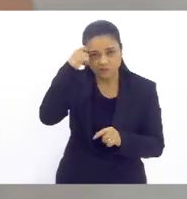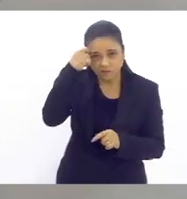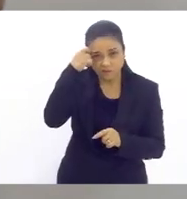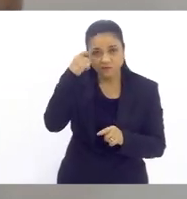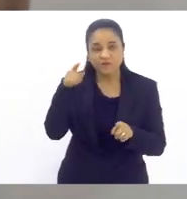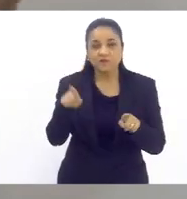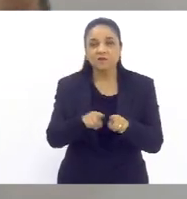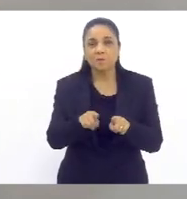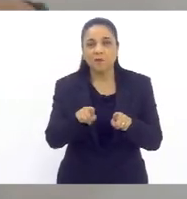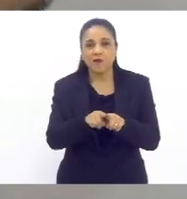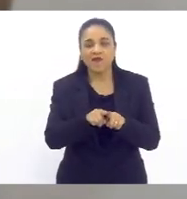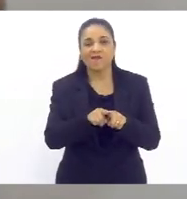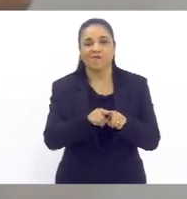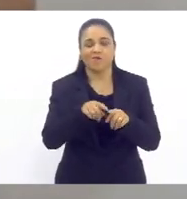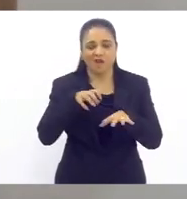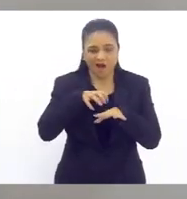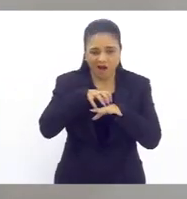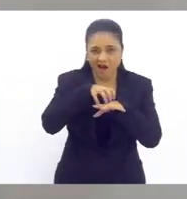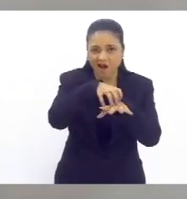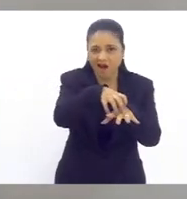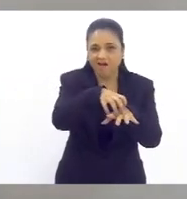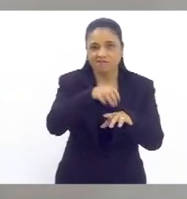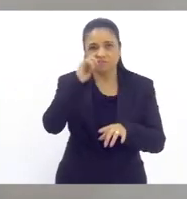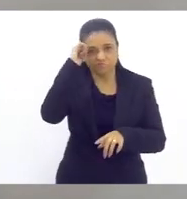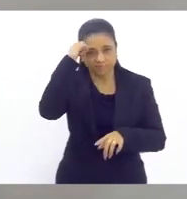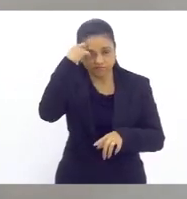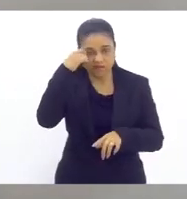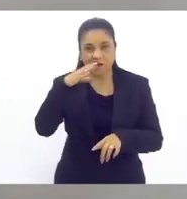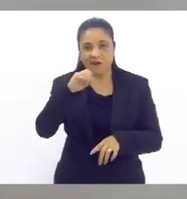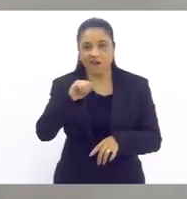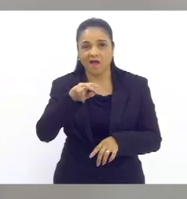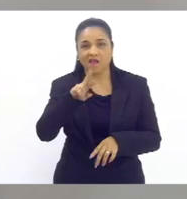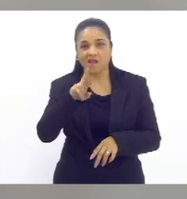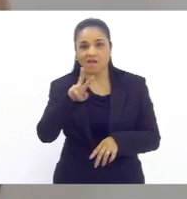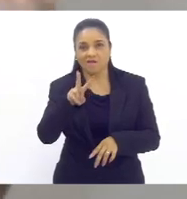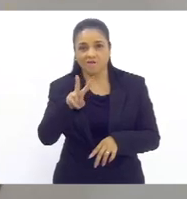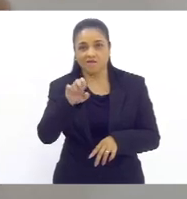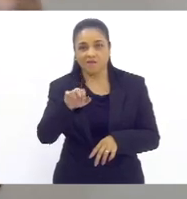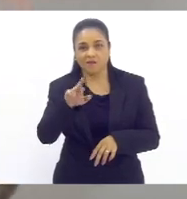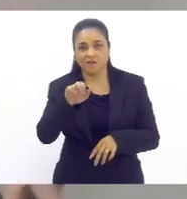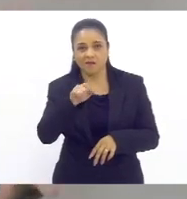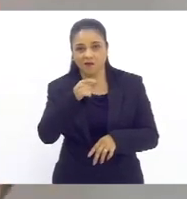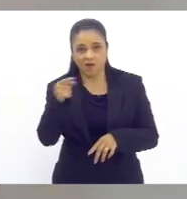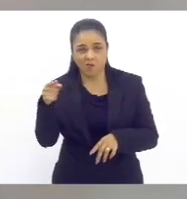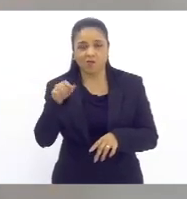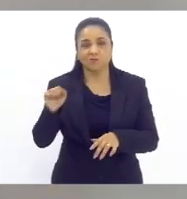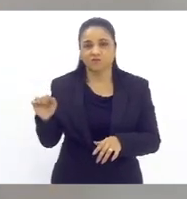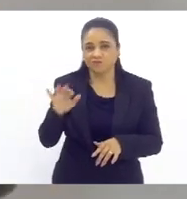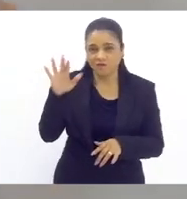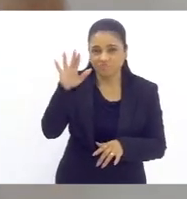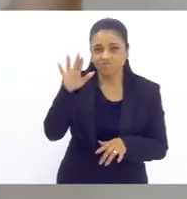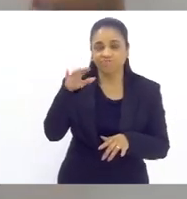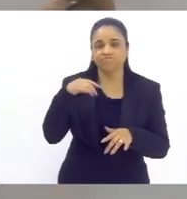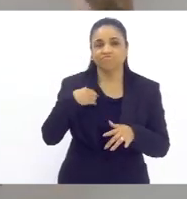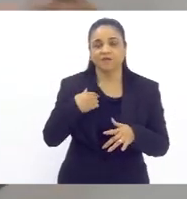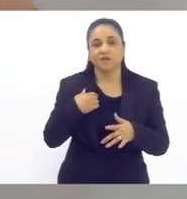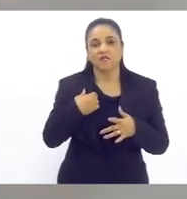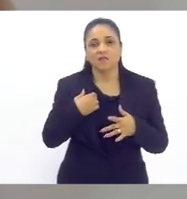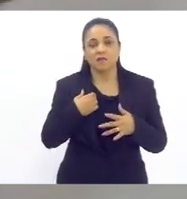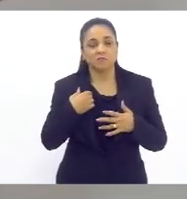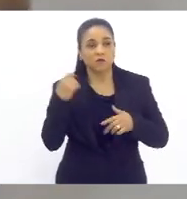lógica do Caveirão a loja da intervenção nas favelas serve também para tirar o sossego né E para